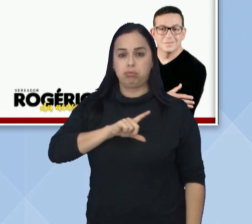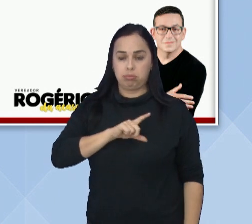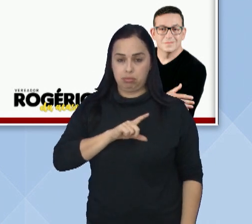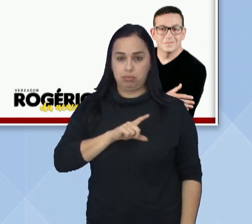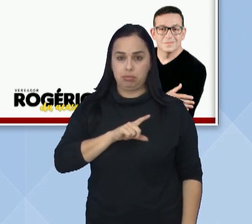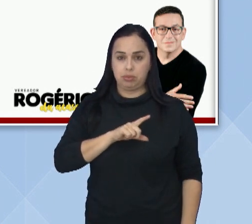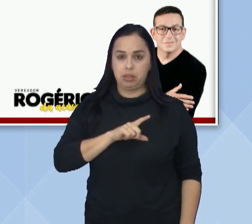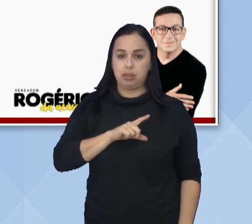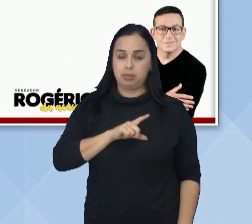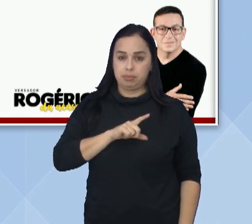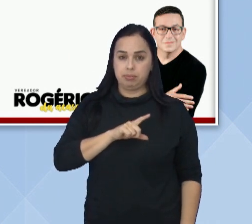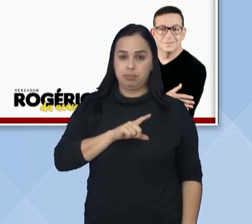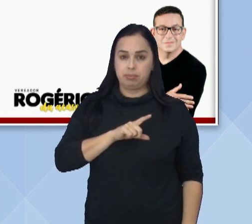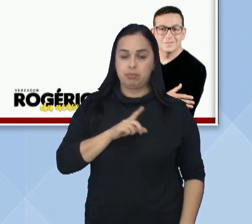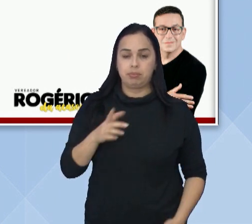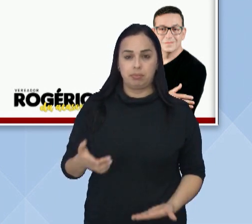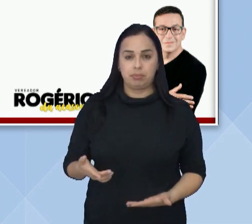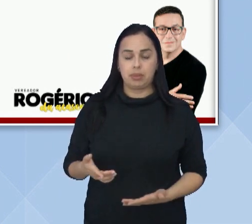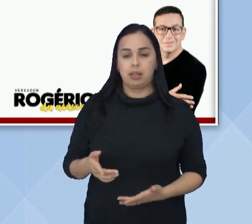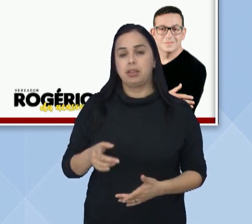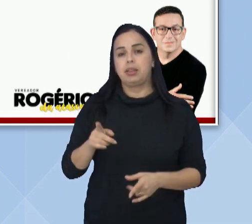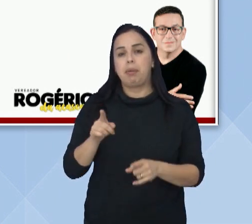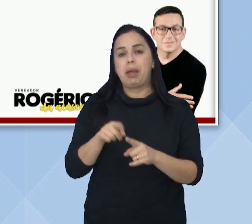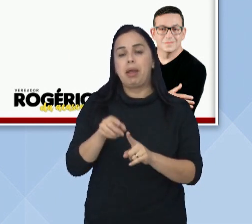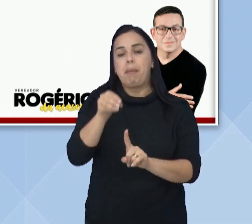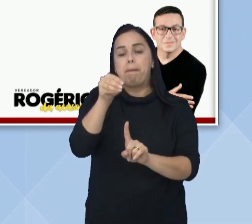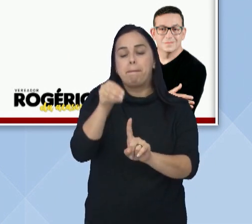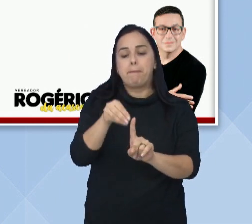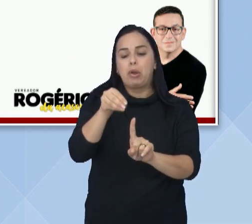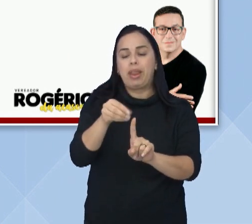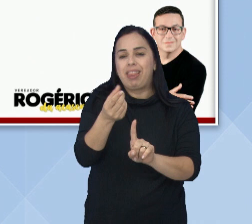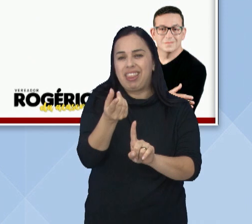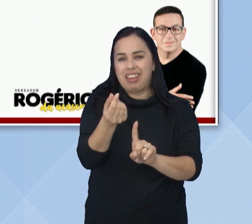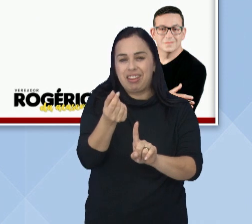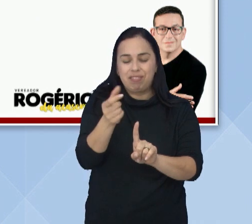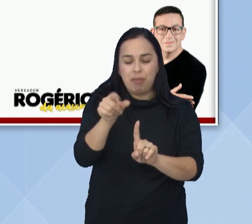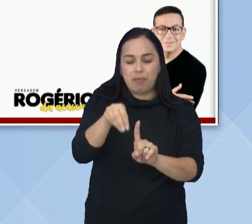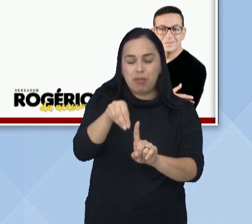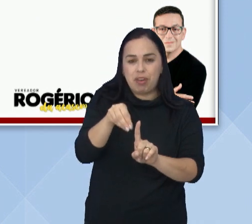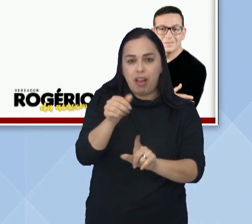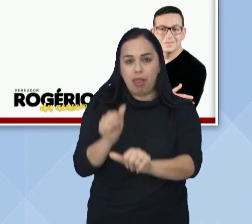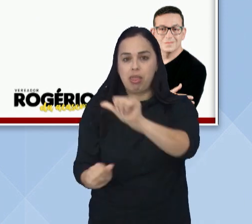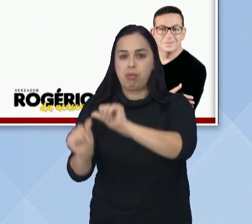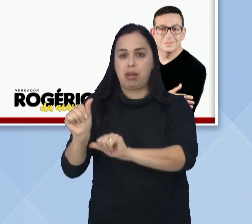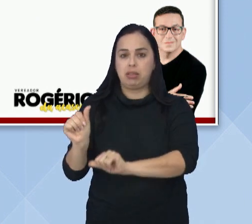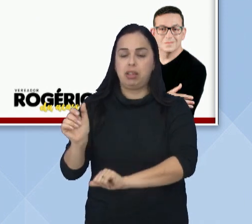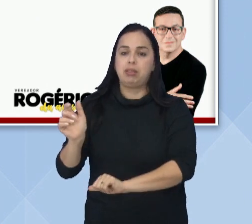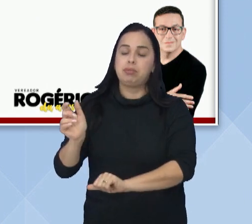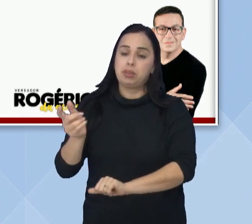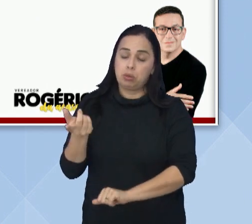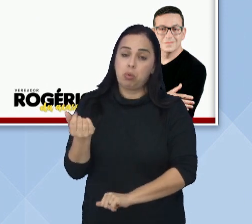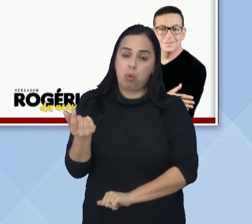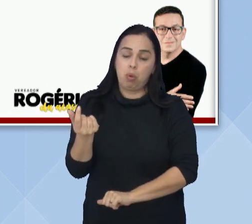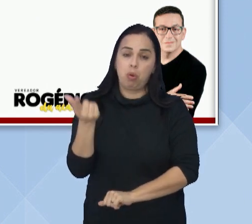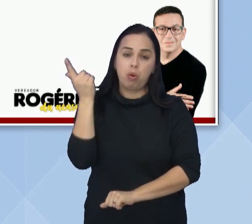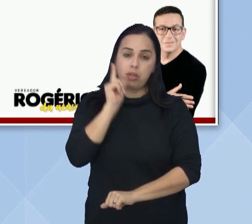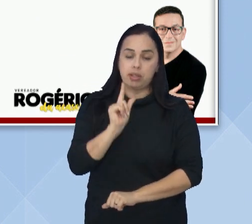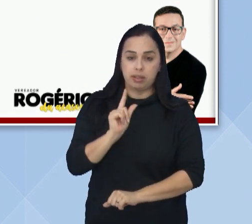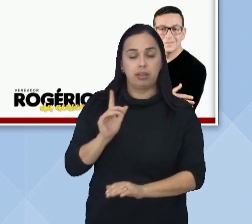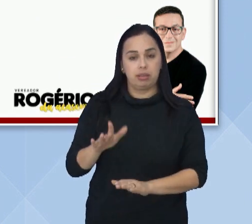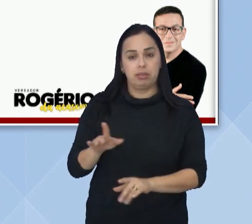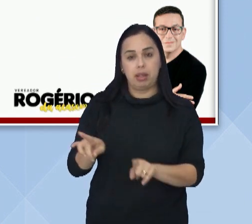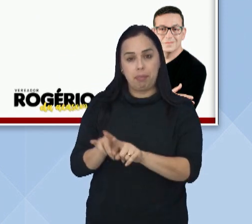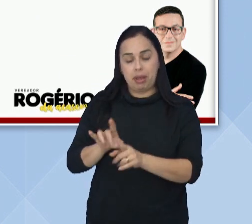mitigando o estado de vulnerabilidade econômica. Cabe enfatizar ainda que a